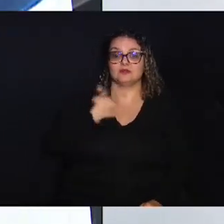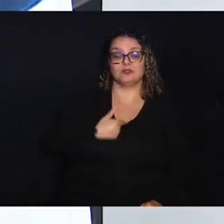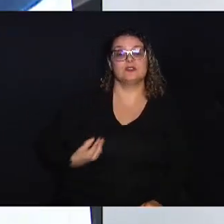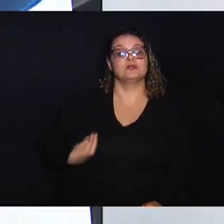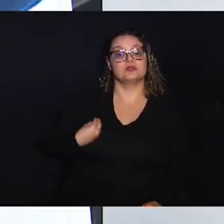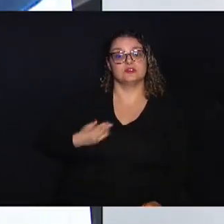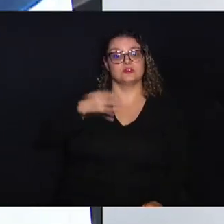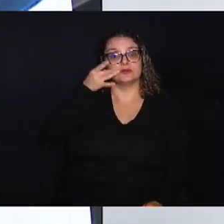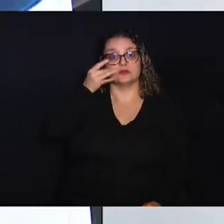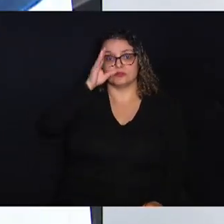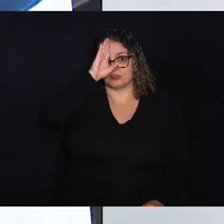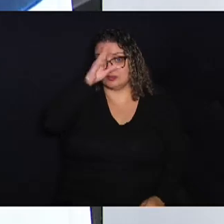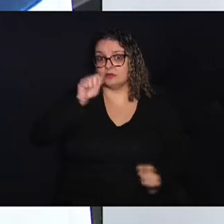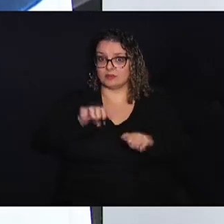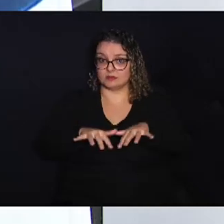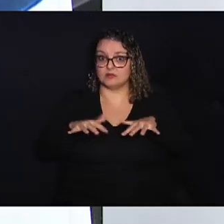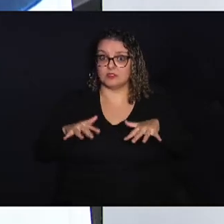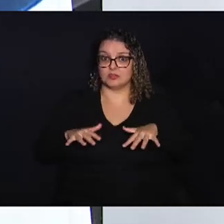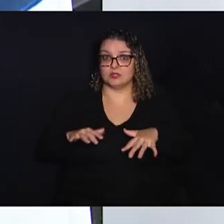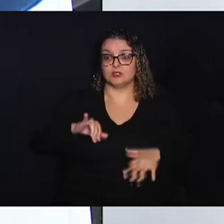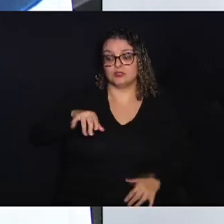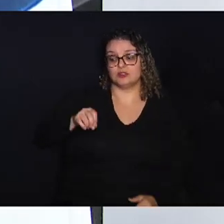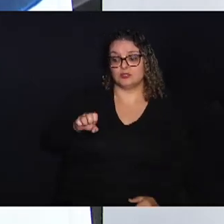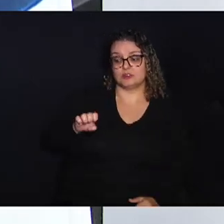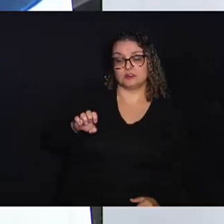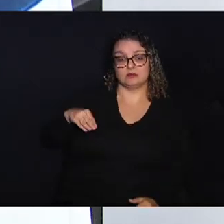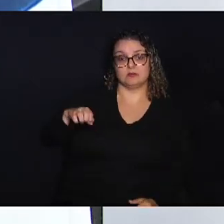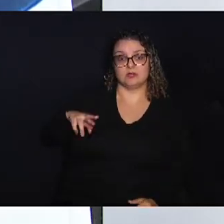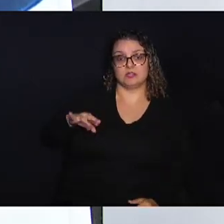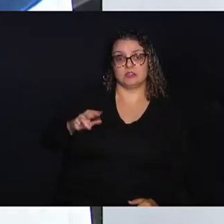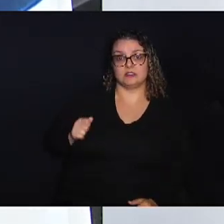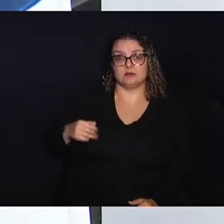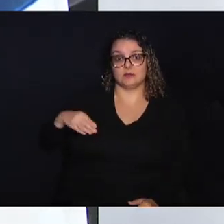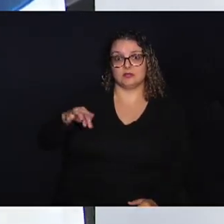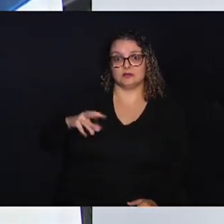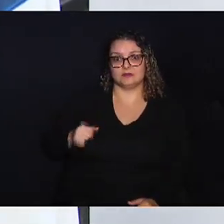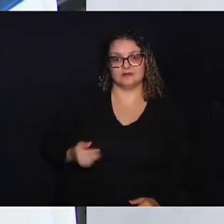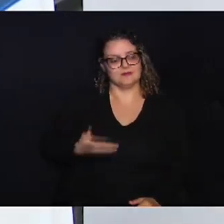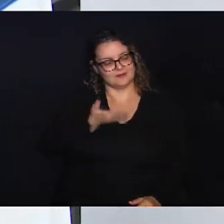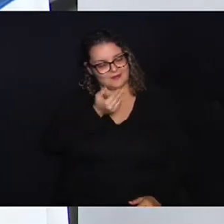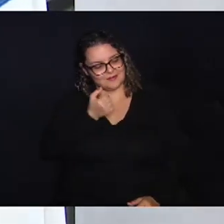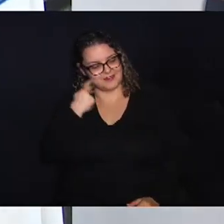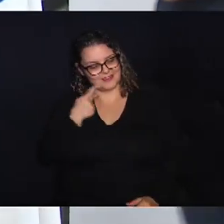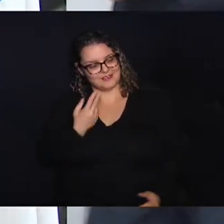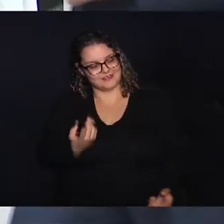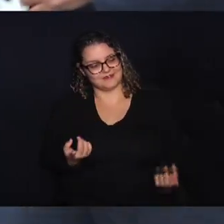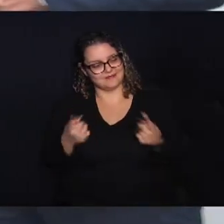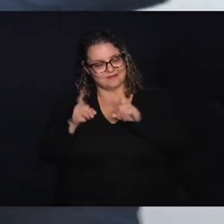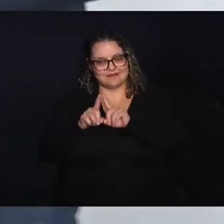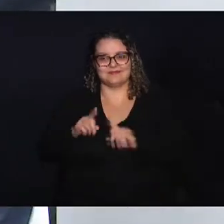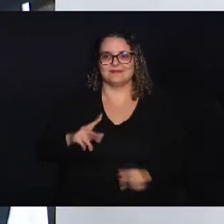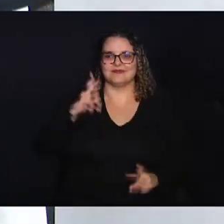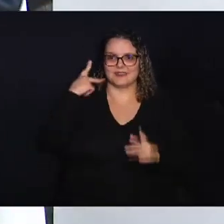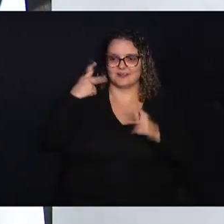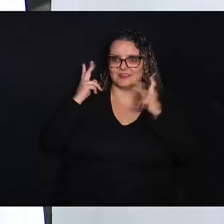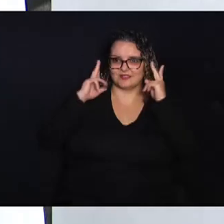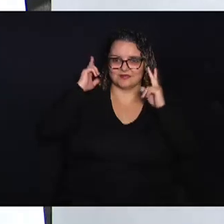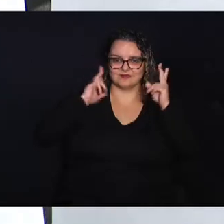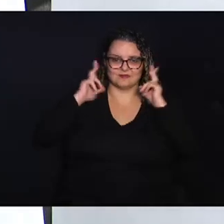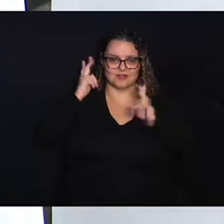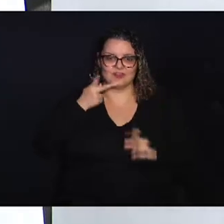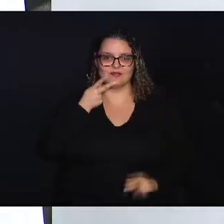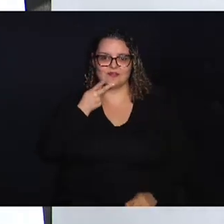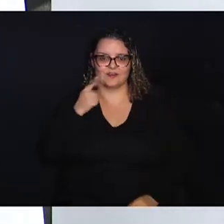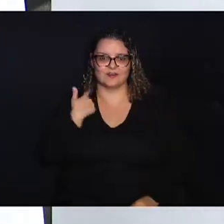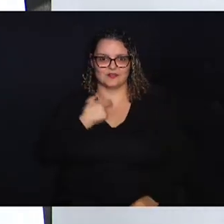vivo, direto do plenário, José Maria Matosinho. E ao meu lado já está o vereador. Pode chegar para cá, vereador. Vereador Edivaldo Cabelo vai falar com a gente